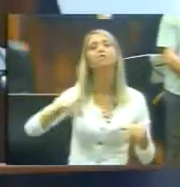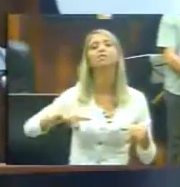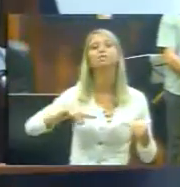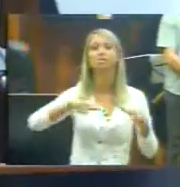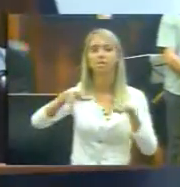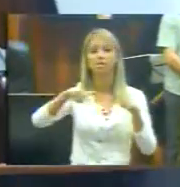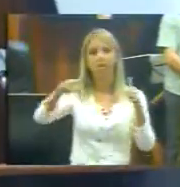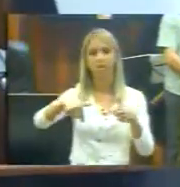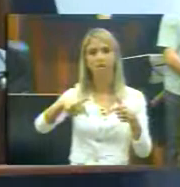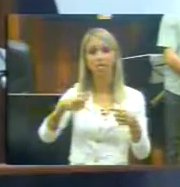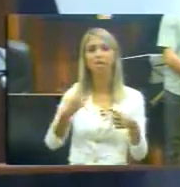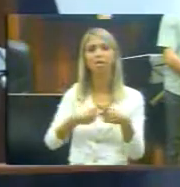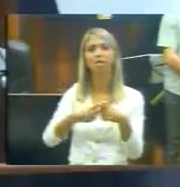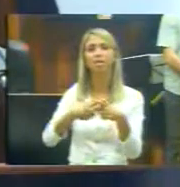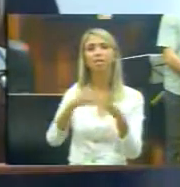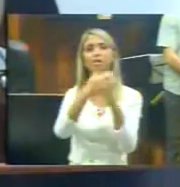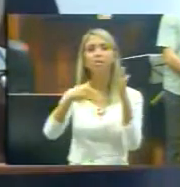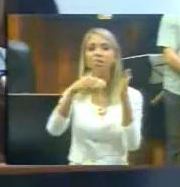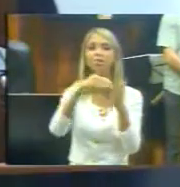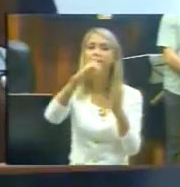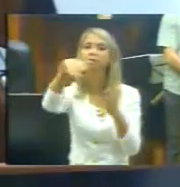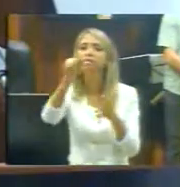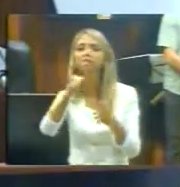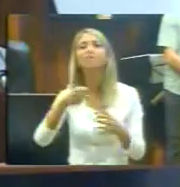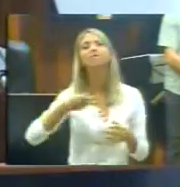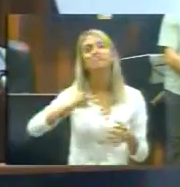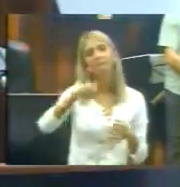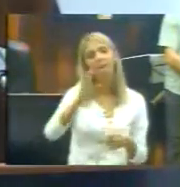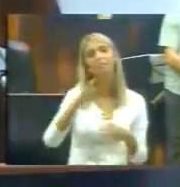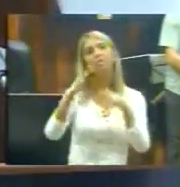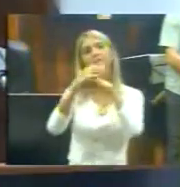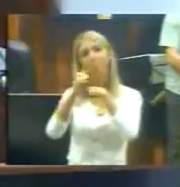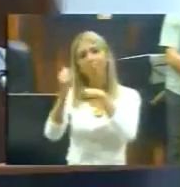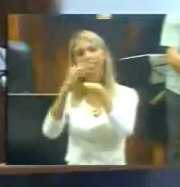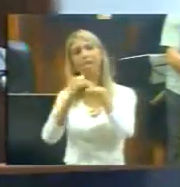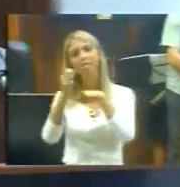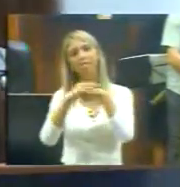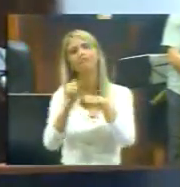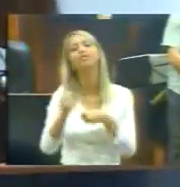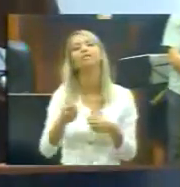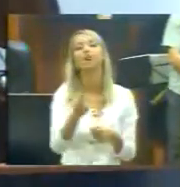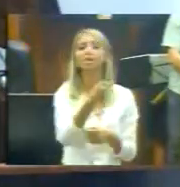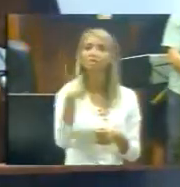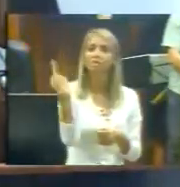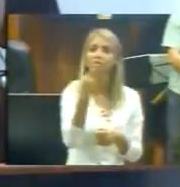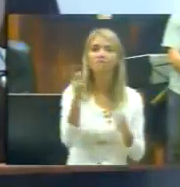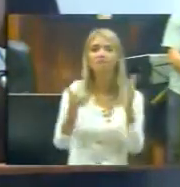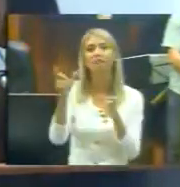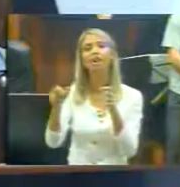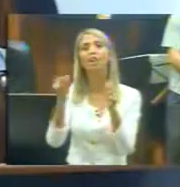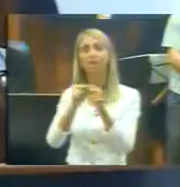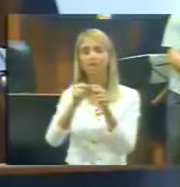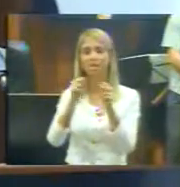todos e os detalhes são sempre importantes para nos ajudar a exercer este mandato de 30 dias da melhor